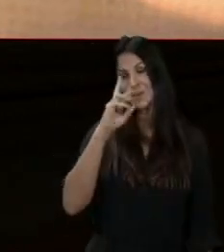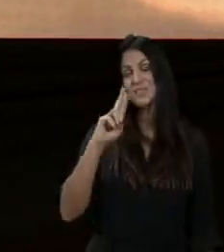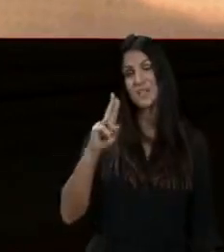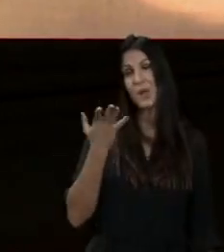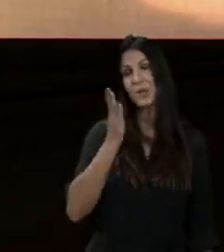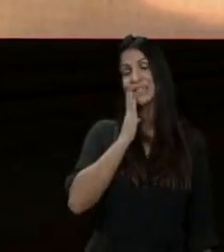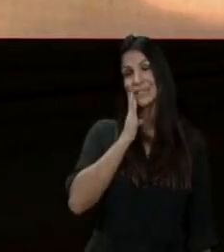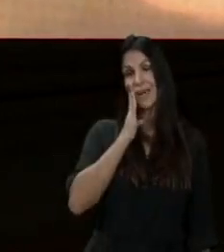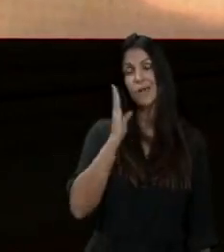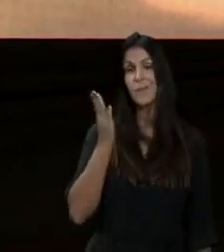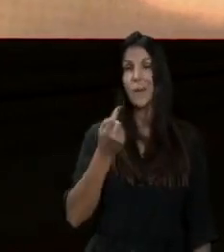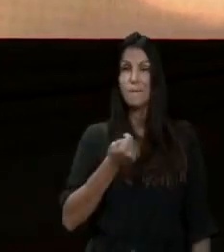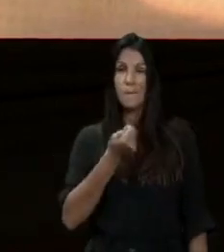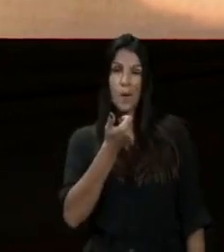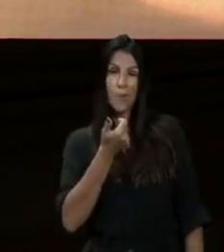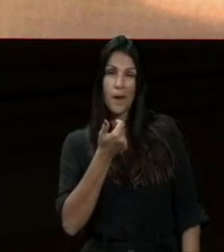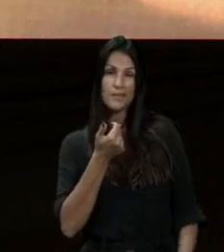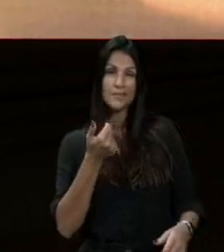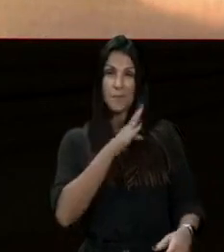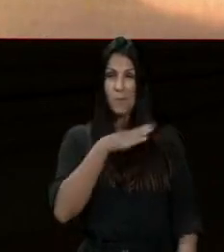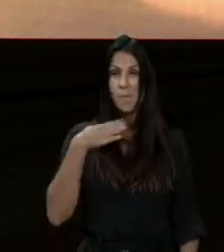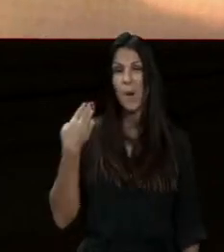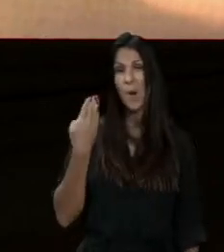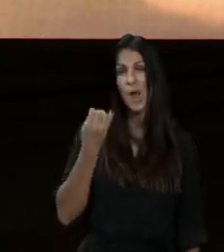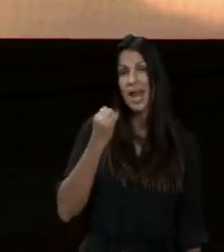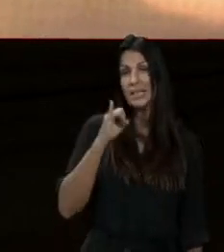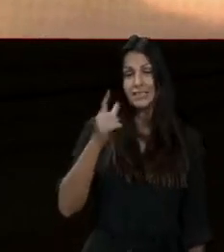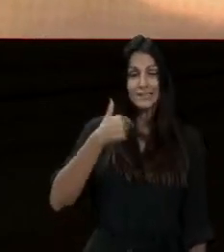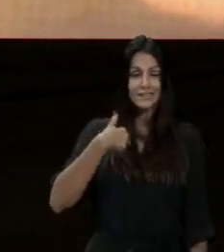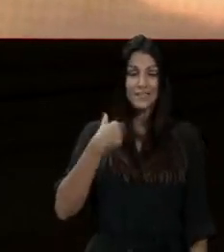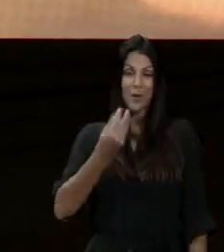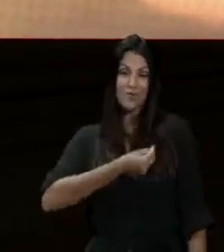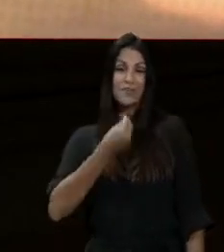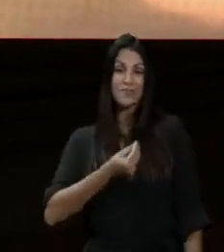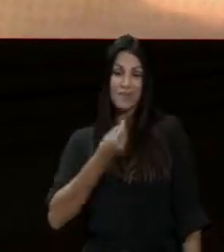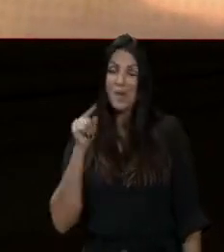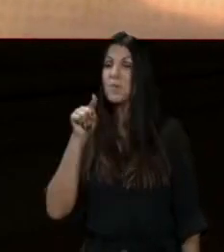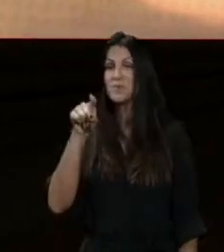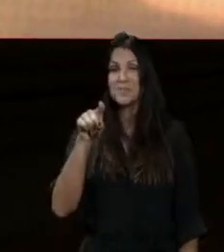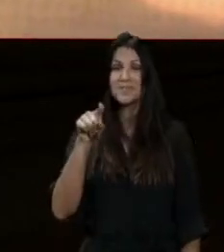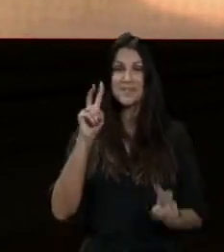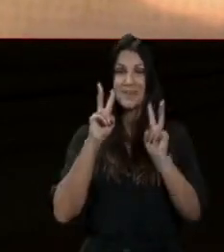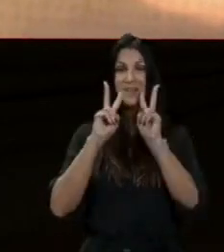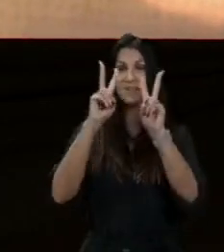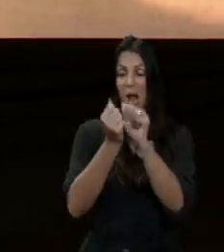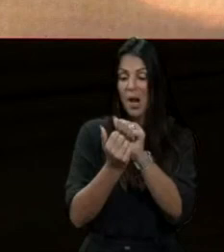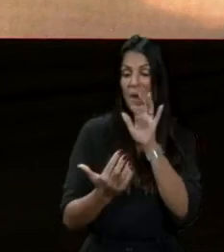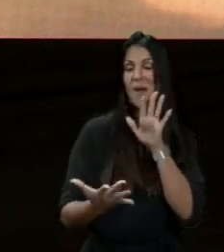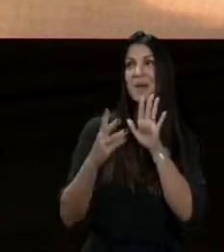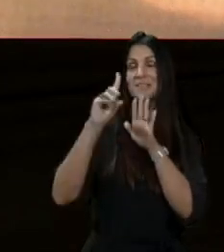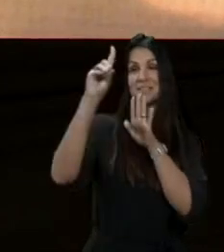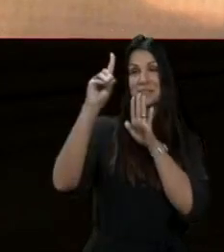eu estou desenganado se eu viver vocês vão ver a glória de Deus mas se eu morrer eu